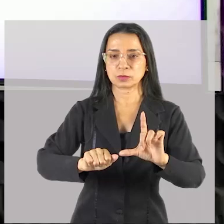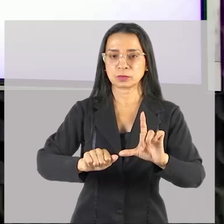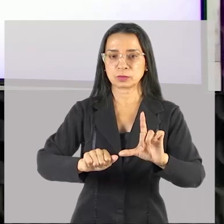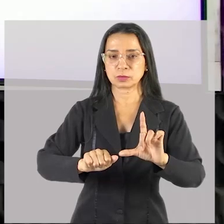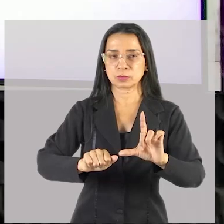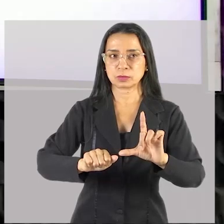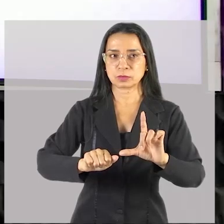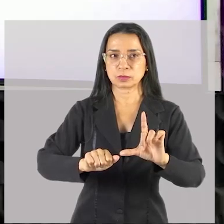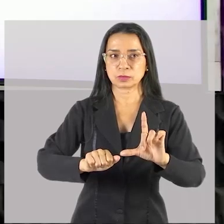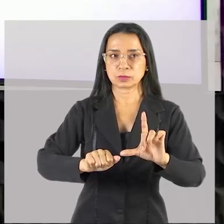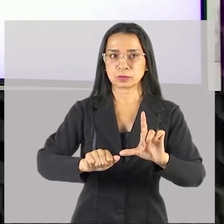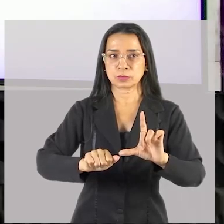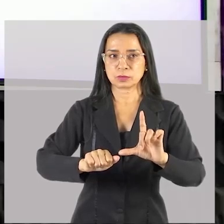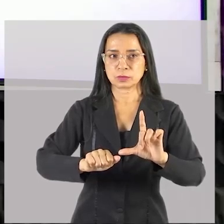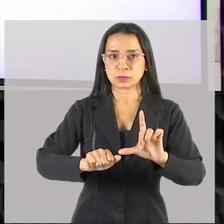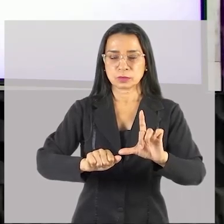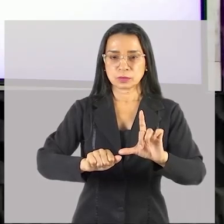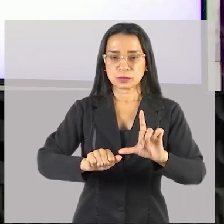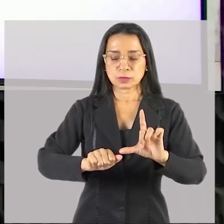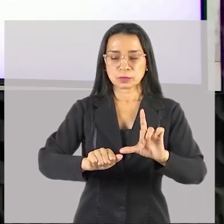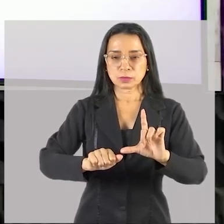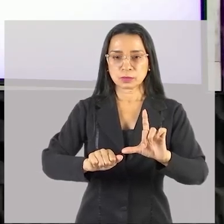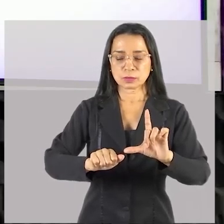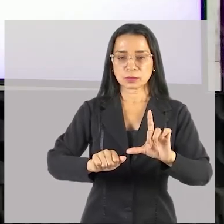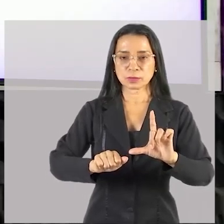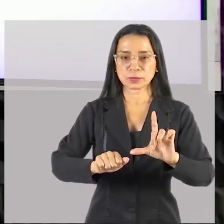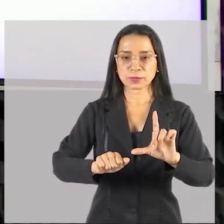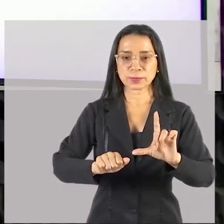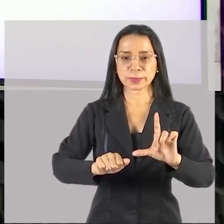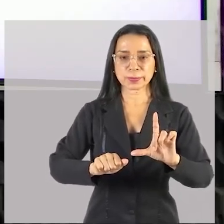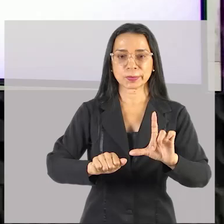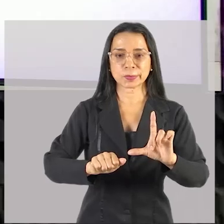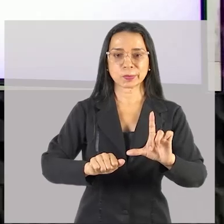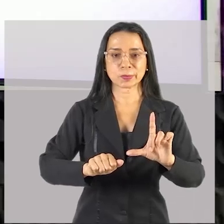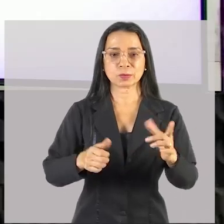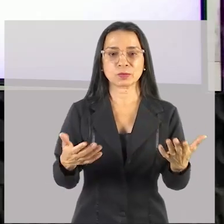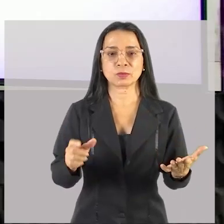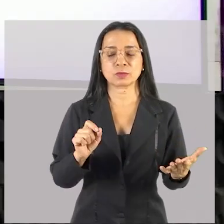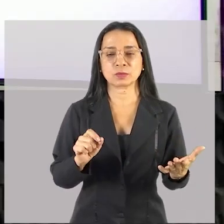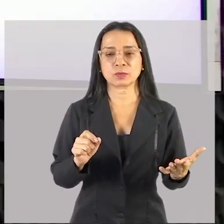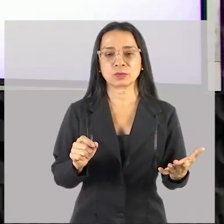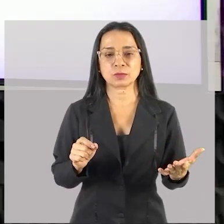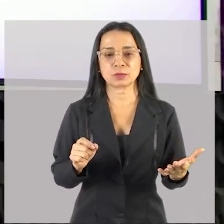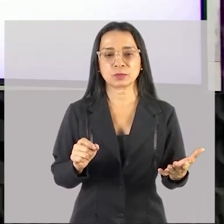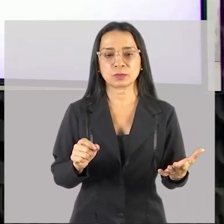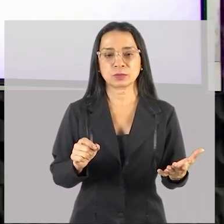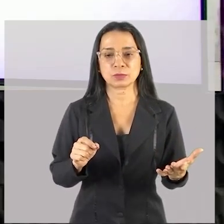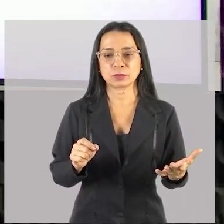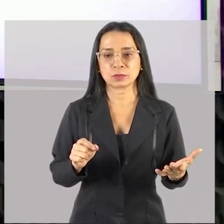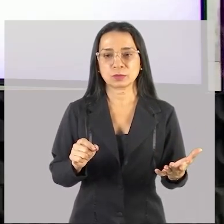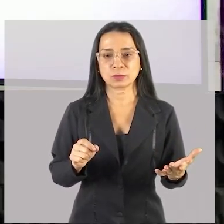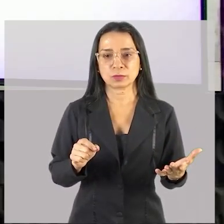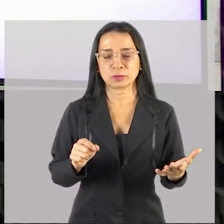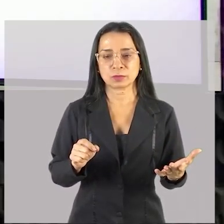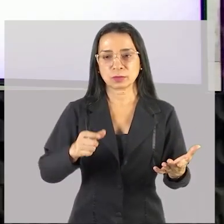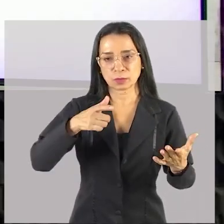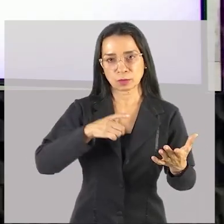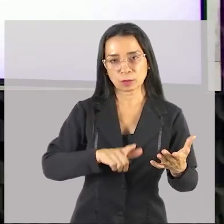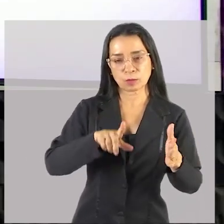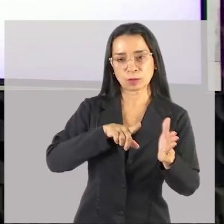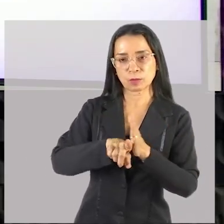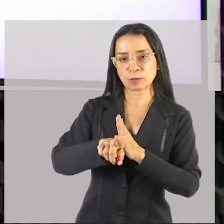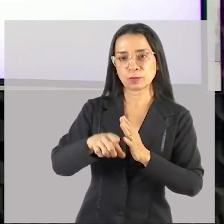às outras raças, como os asiáticos. Não necessariamente asiáticos, né? Se fosse só essa questão, ela poderia até estar,